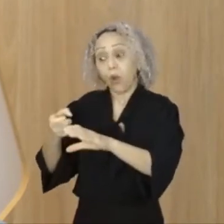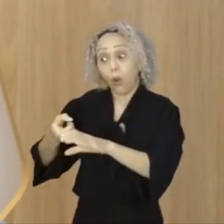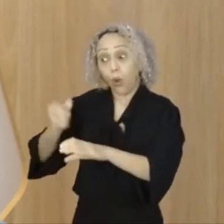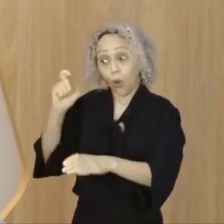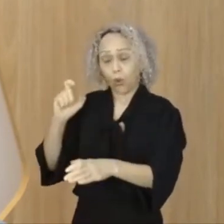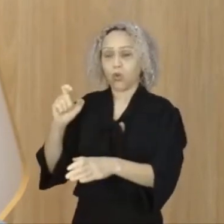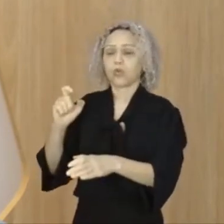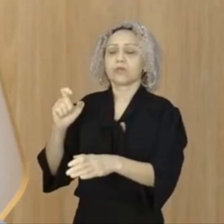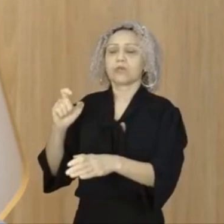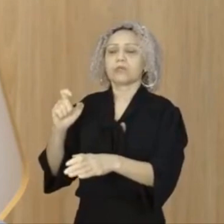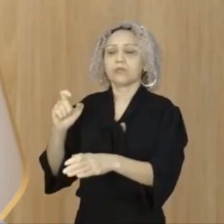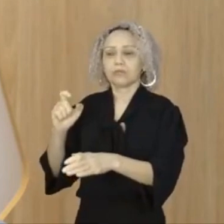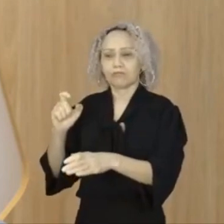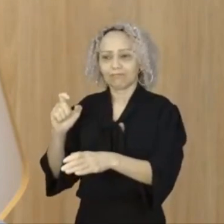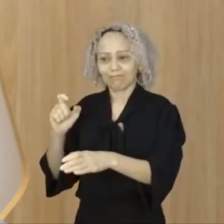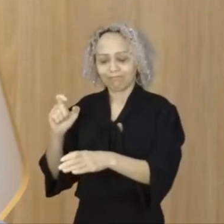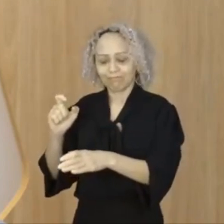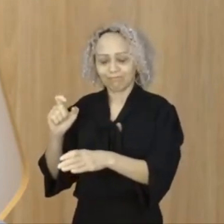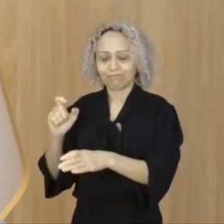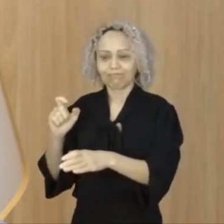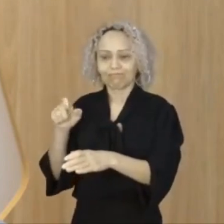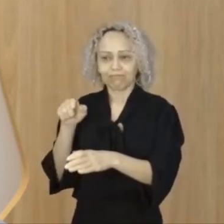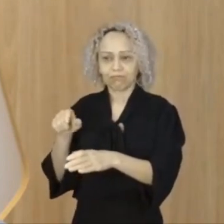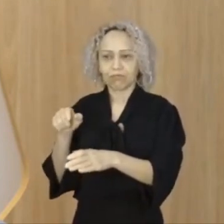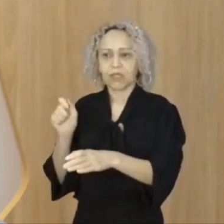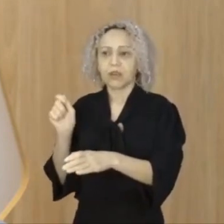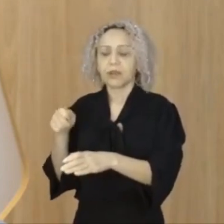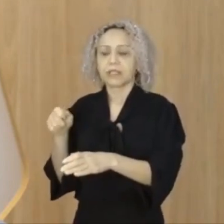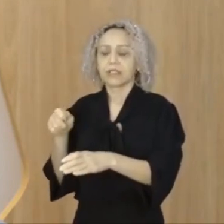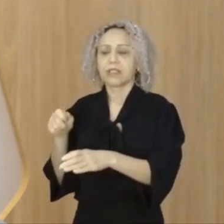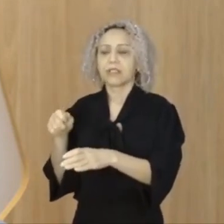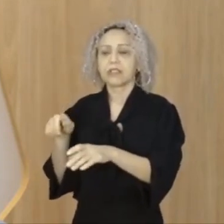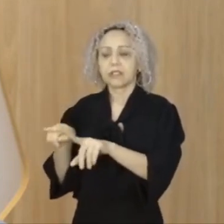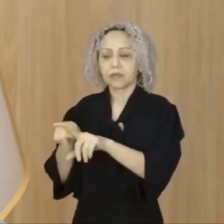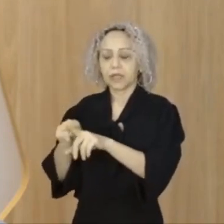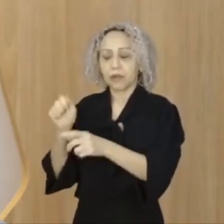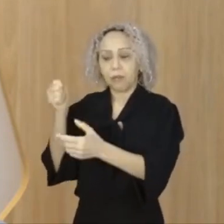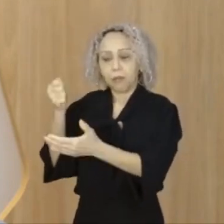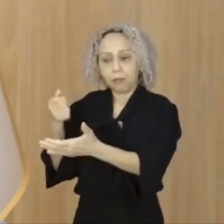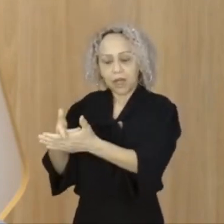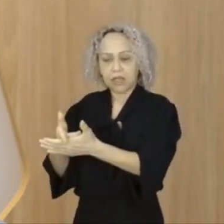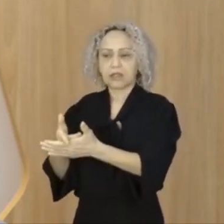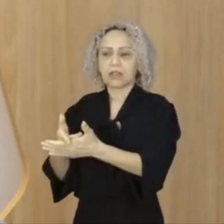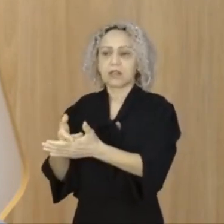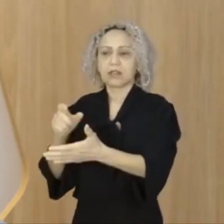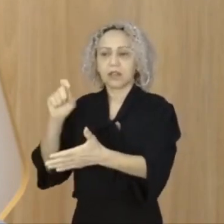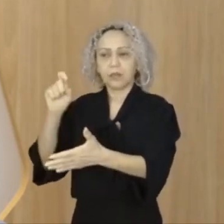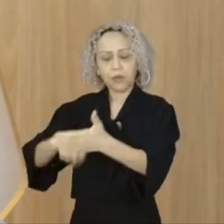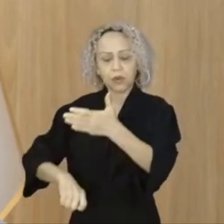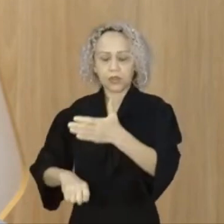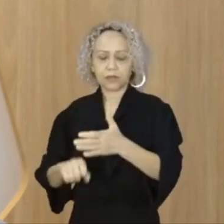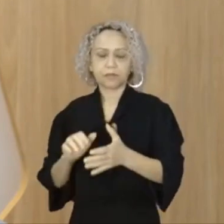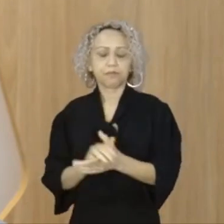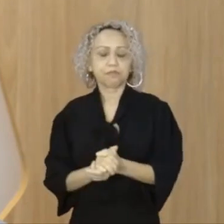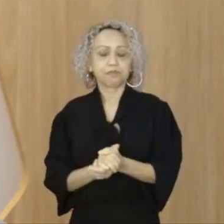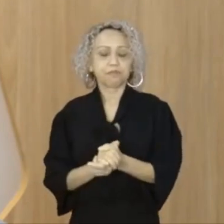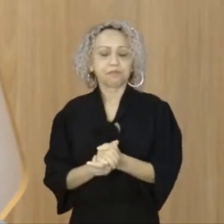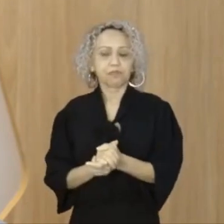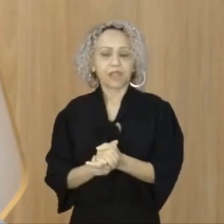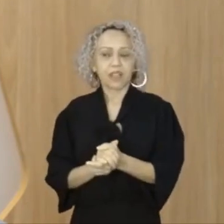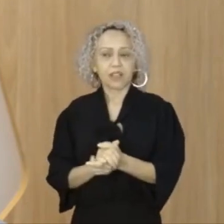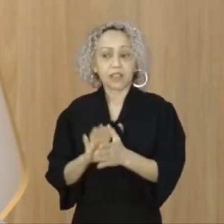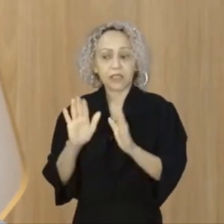essas 3 temáticas em conjunto para a gente fazer um sistema tributário mais justo, que possa arrecadar com mais